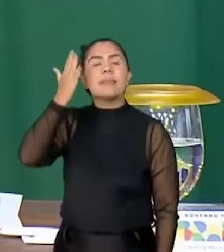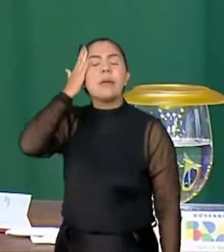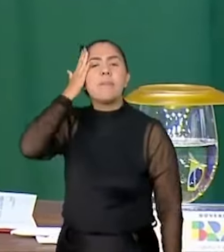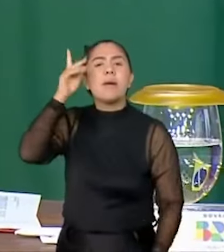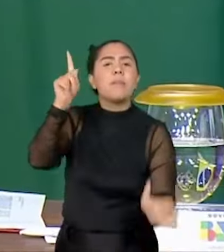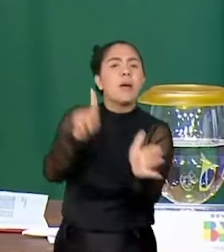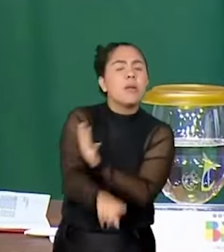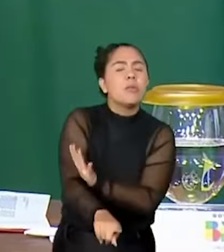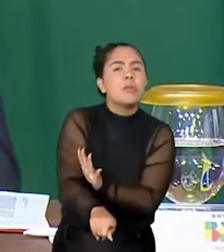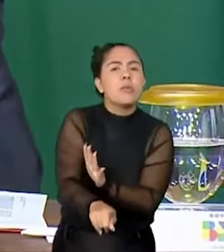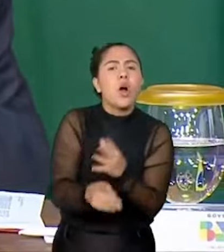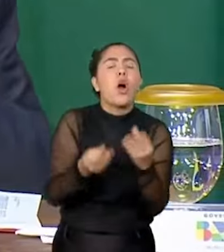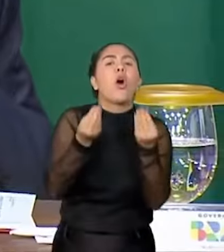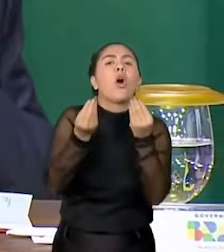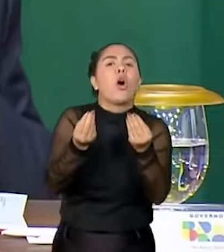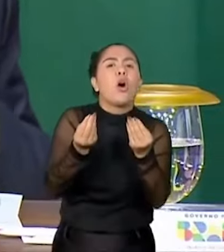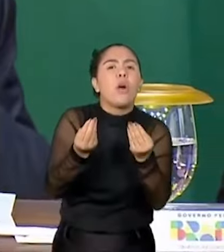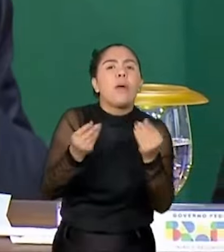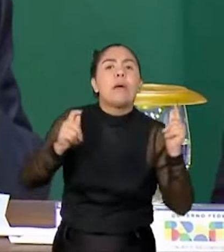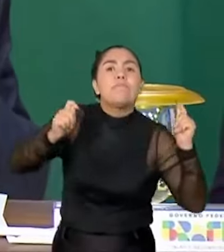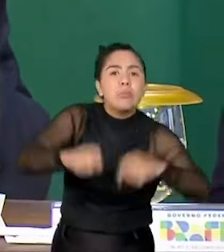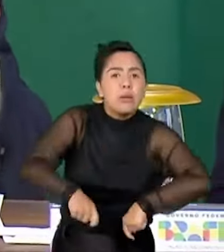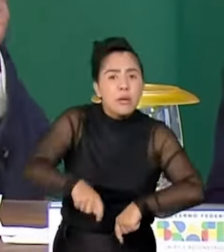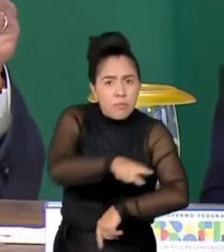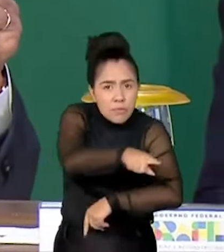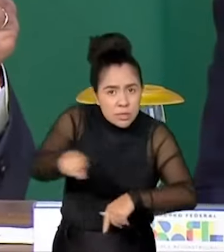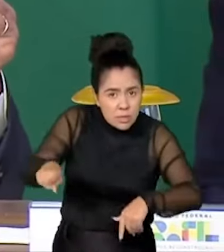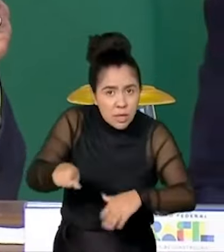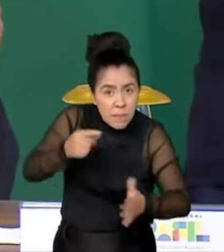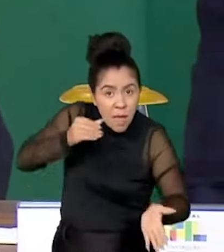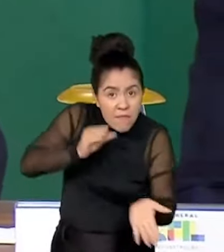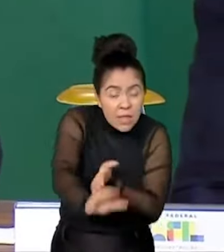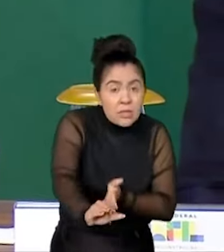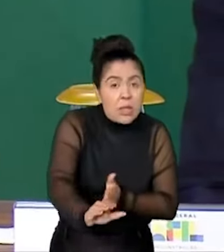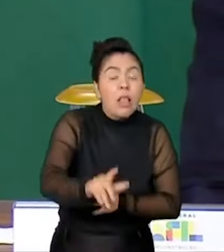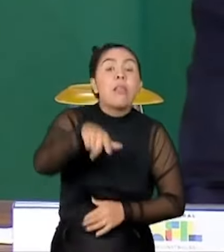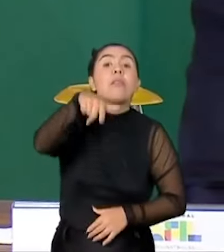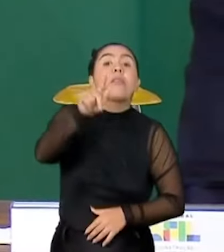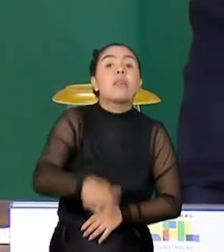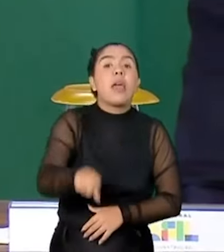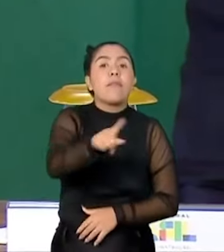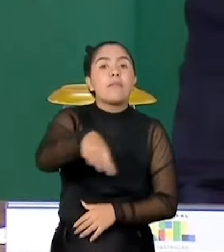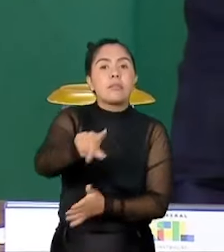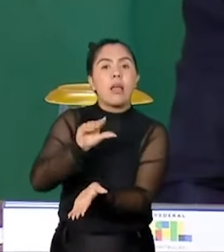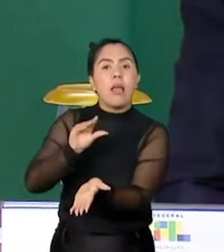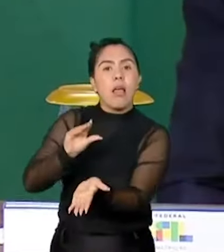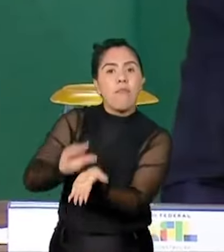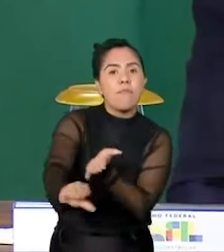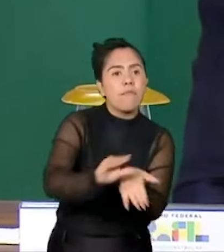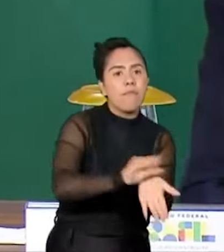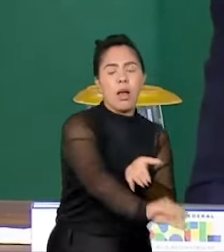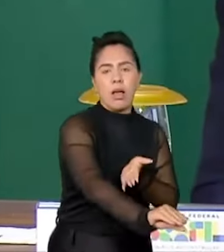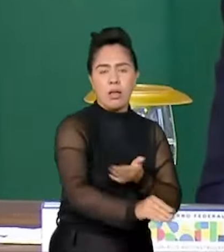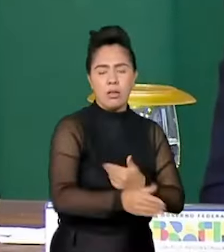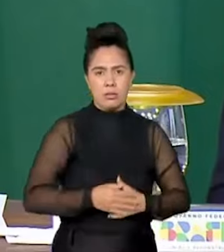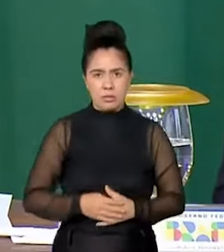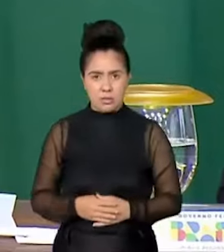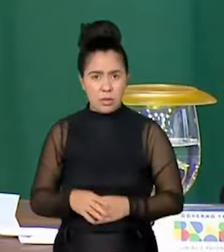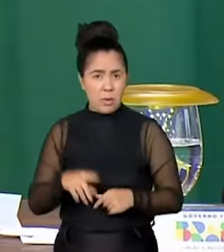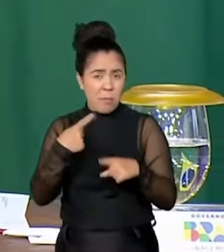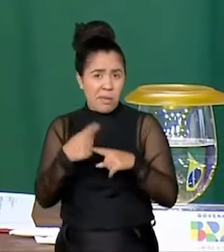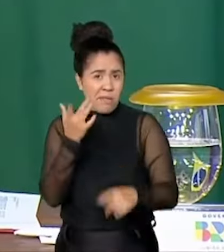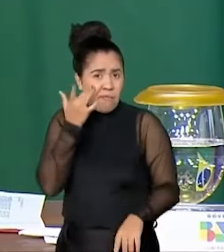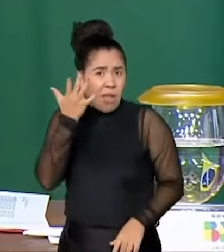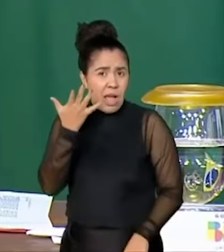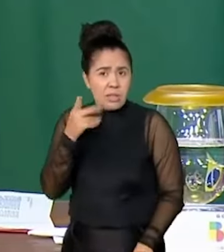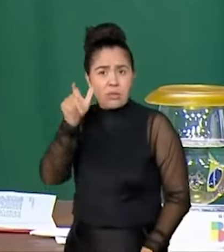a capacidade de investimento de vocês e para quem que vocês estão investindo. Porque é muito mais fácil para um gerente